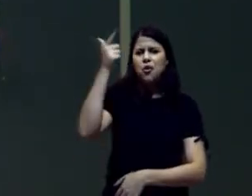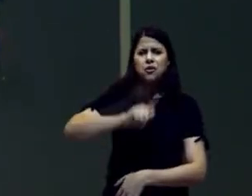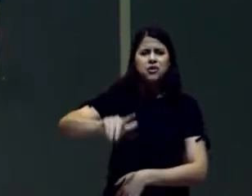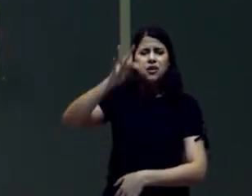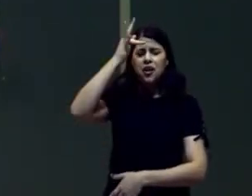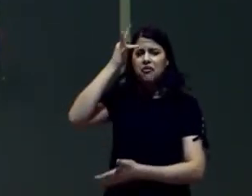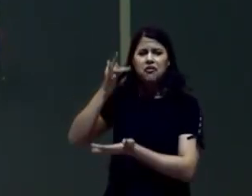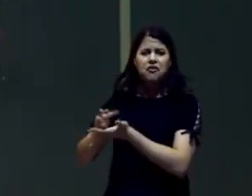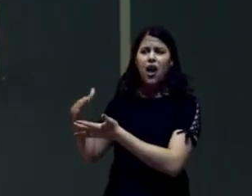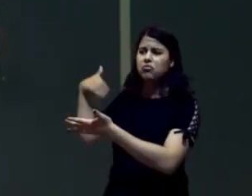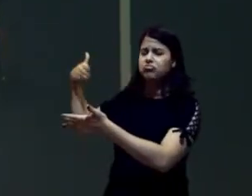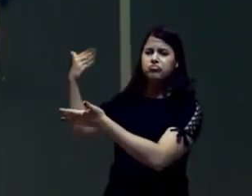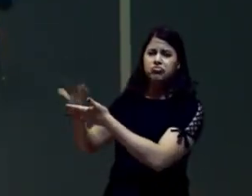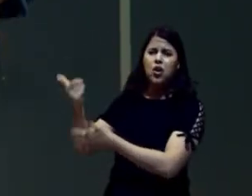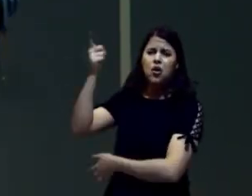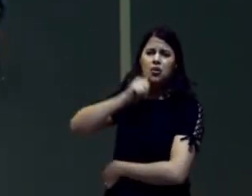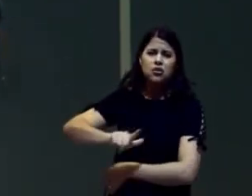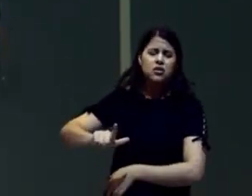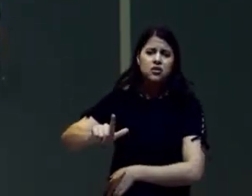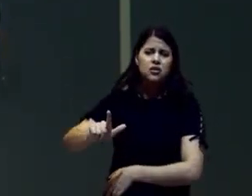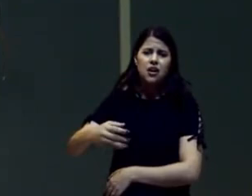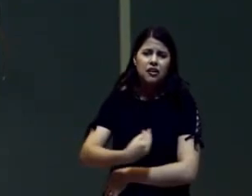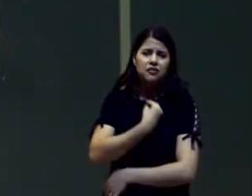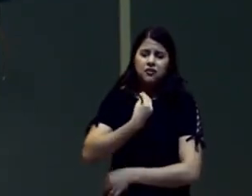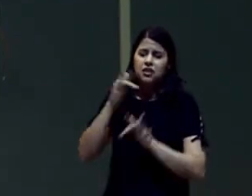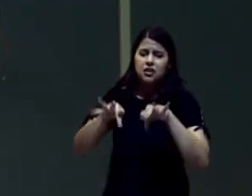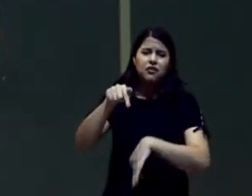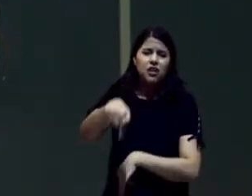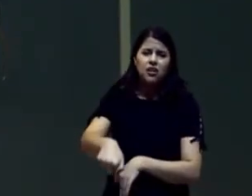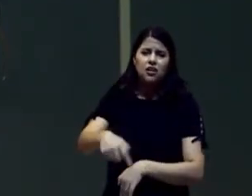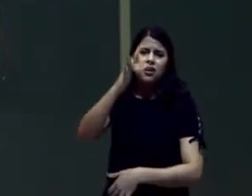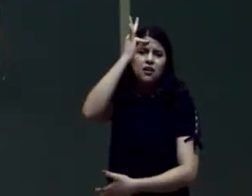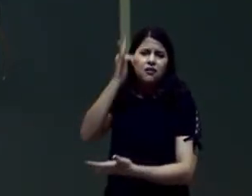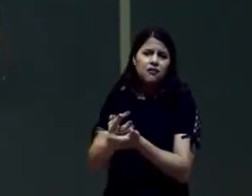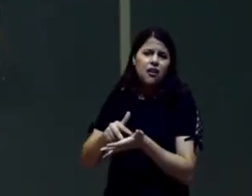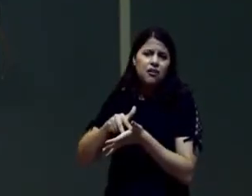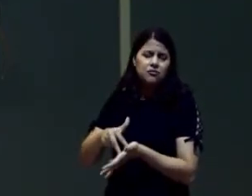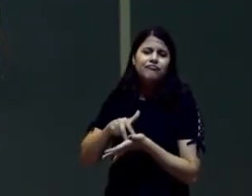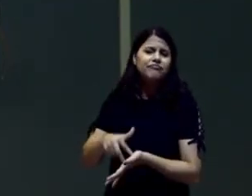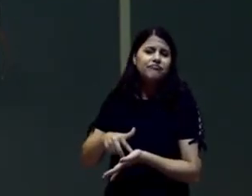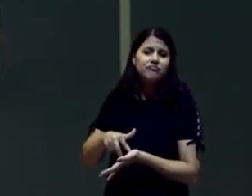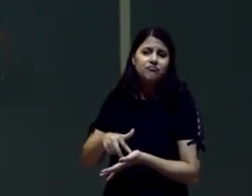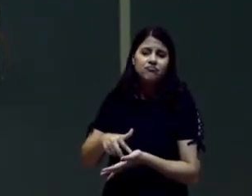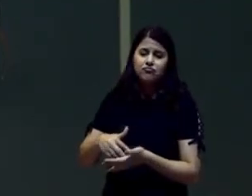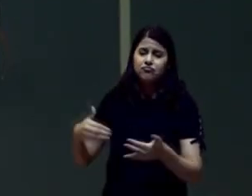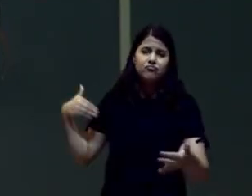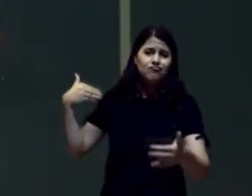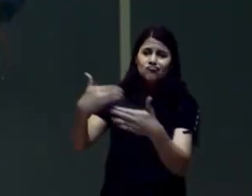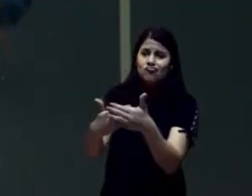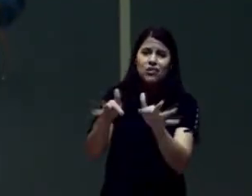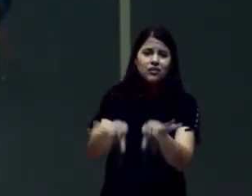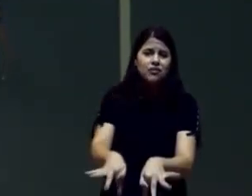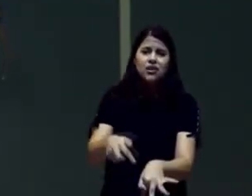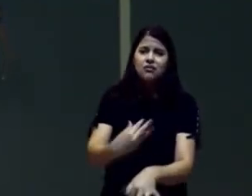a fé, ou seja, a minha história termina aqui, a minha fé está guardada. Paulo está dizendo: é o fim da linha para